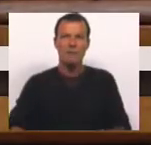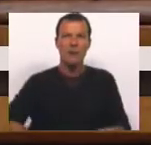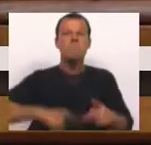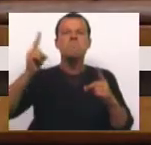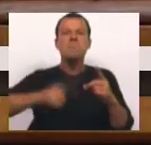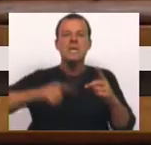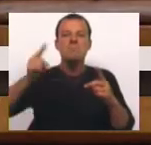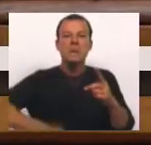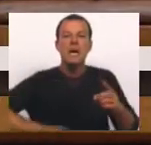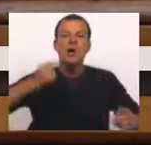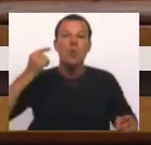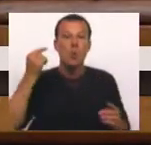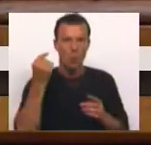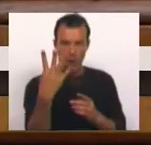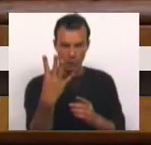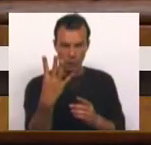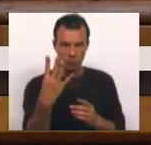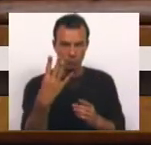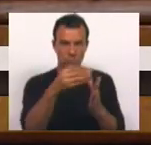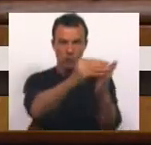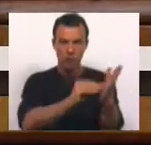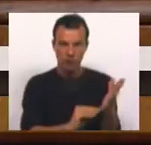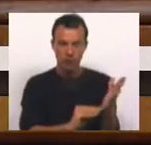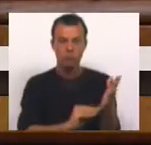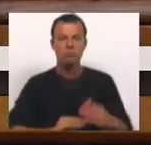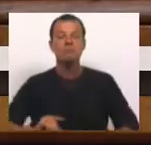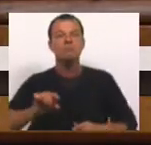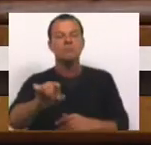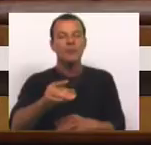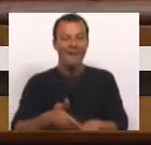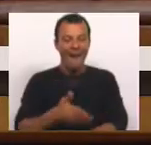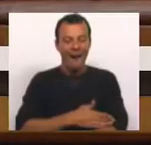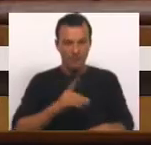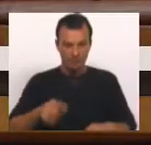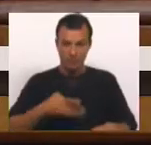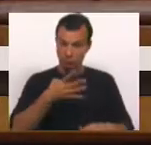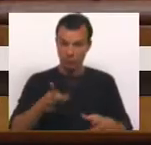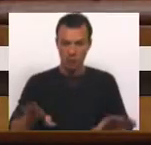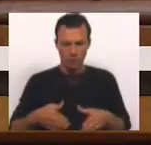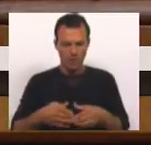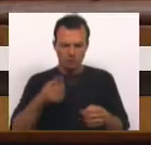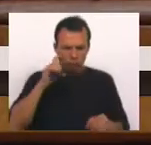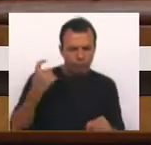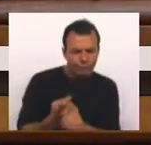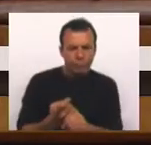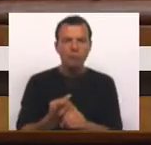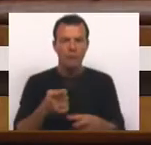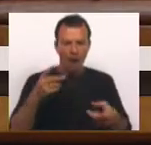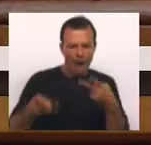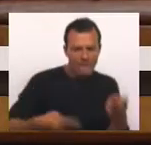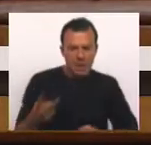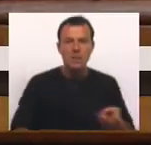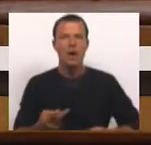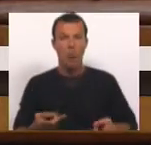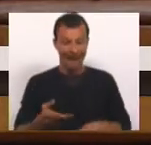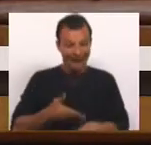4 vezes por escrito. No primeiro pedido, antes da pronúncia da Comissão de Verificação, após o parecer da Comissão de